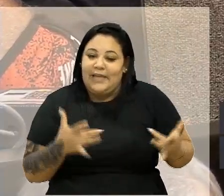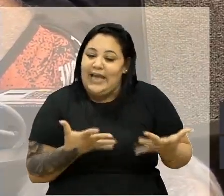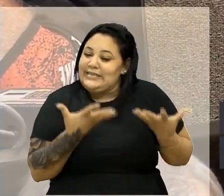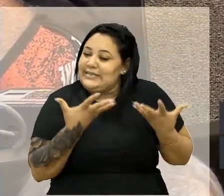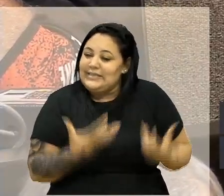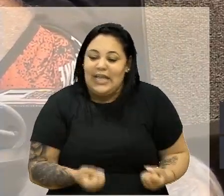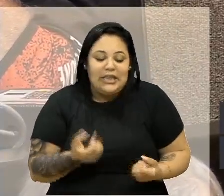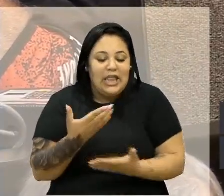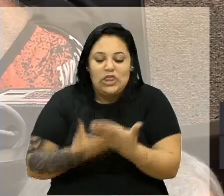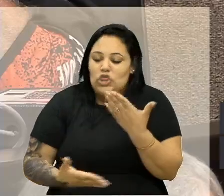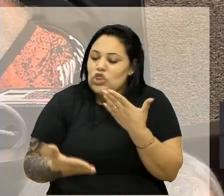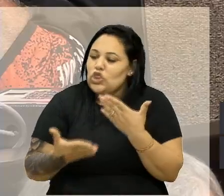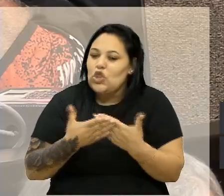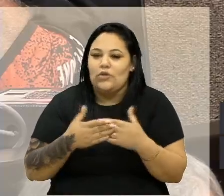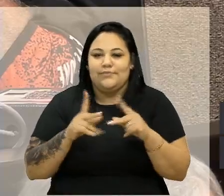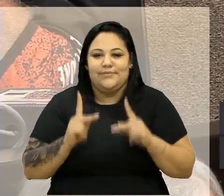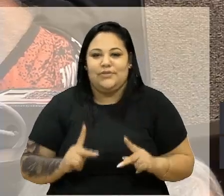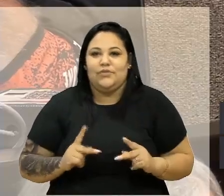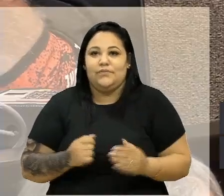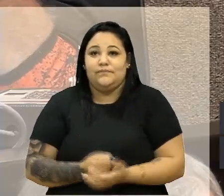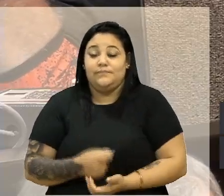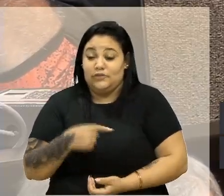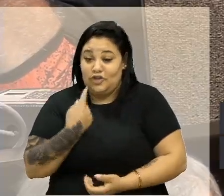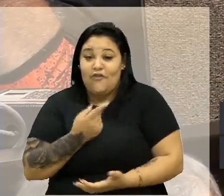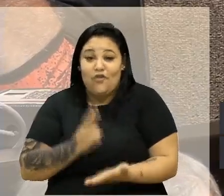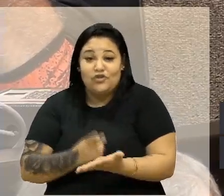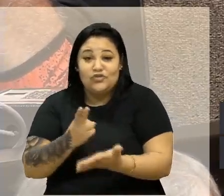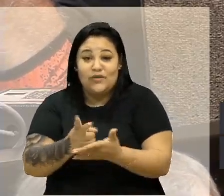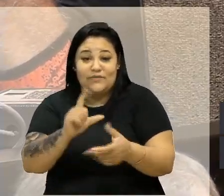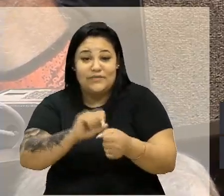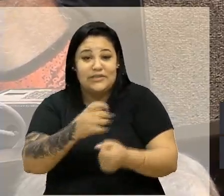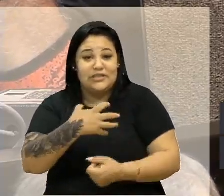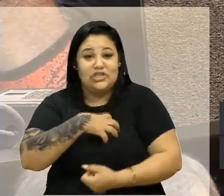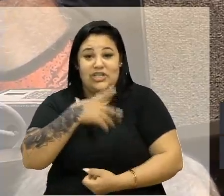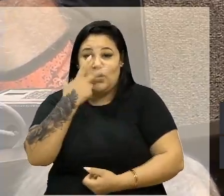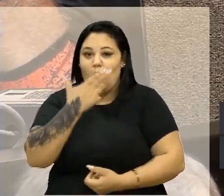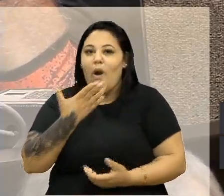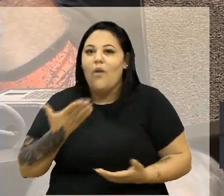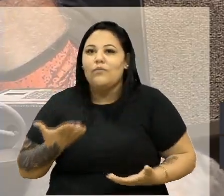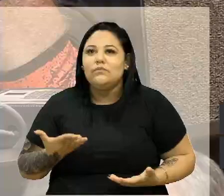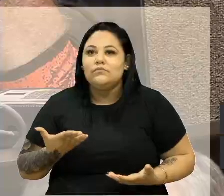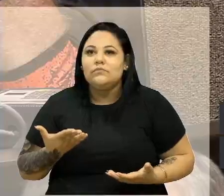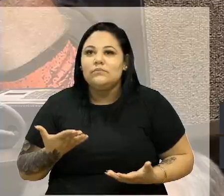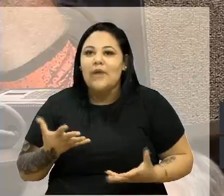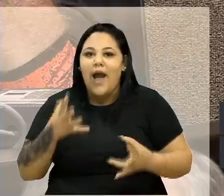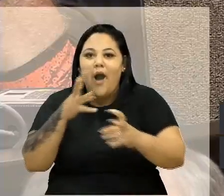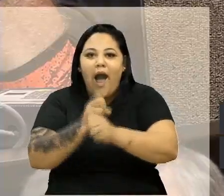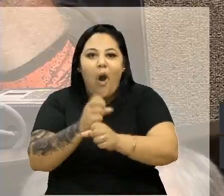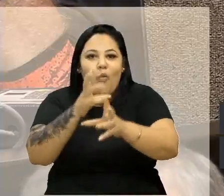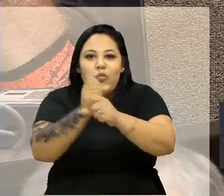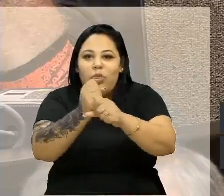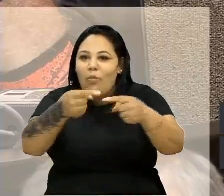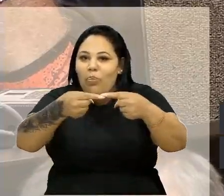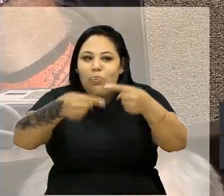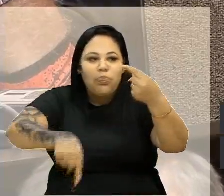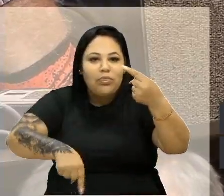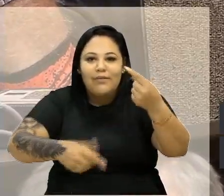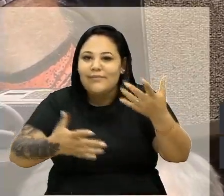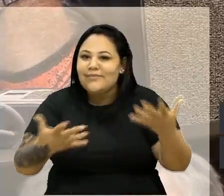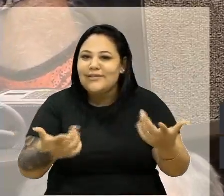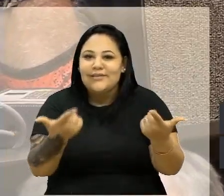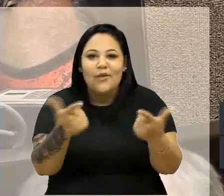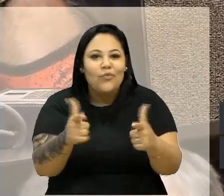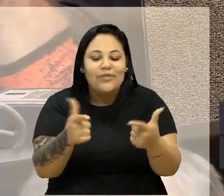pessoas, iremos continuar fazendo isso, mas a conta não tem como fechar, não tem